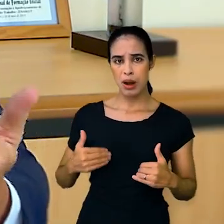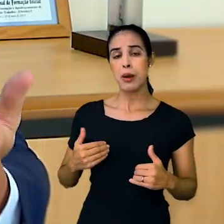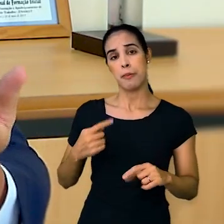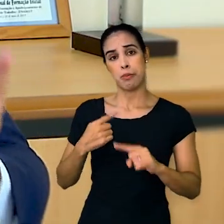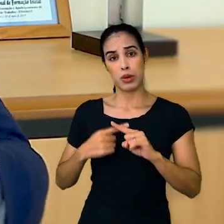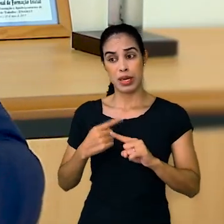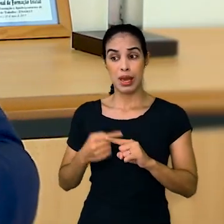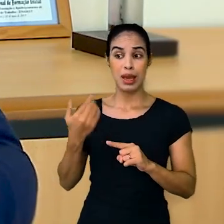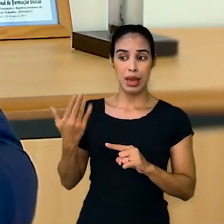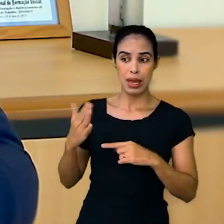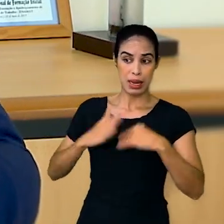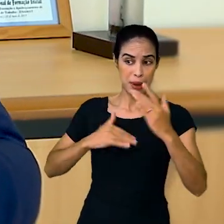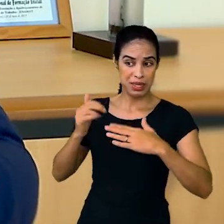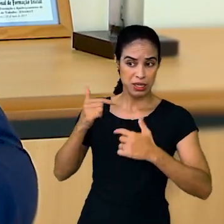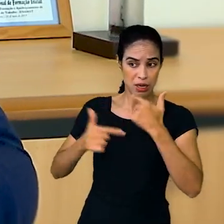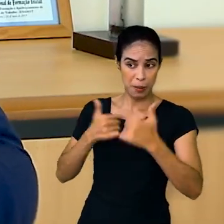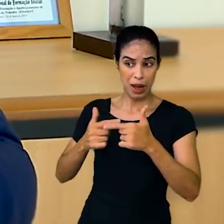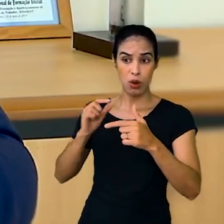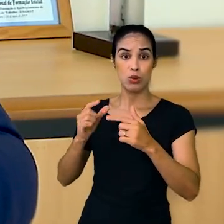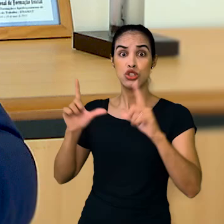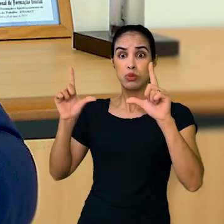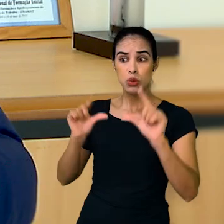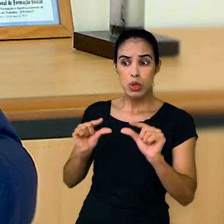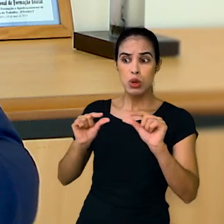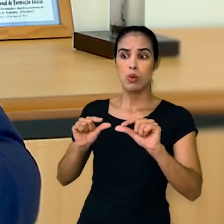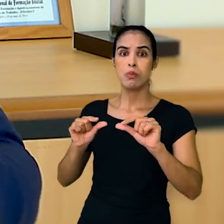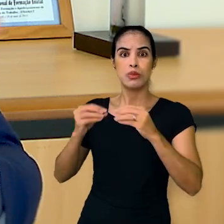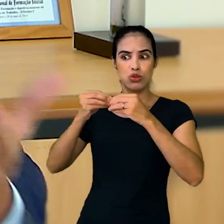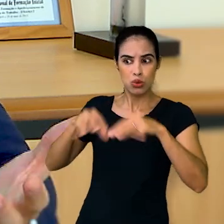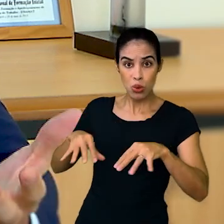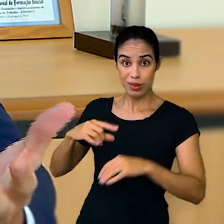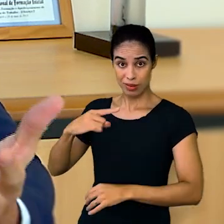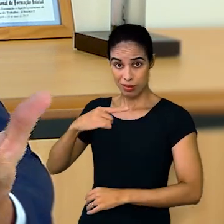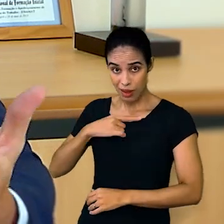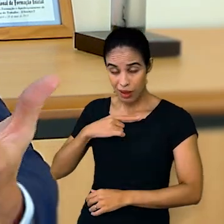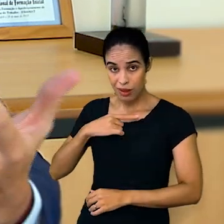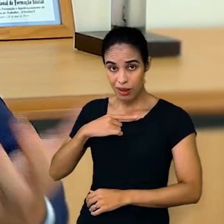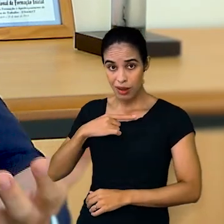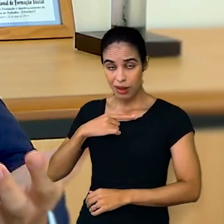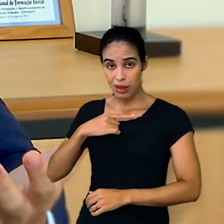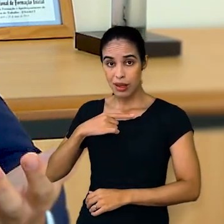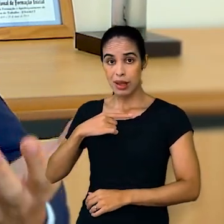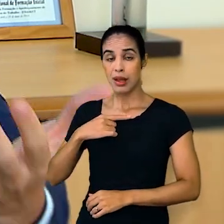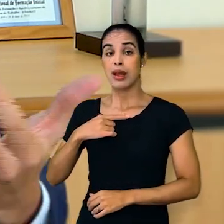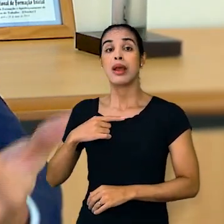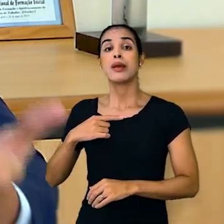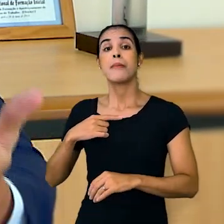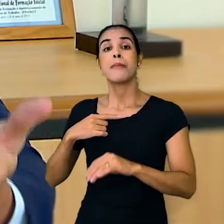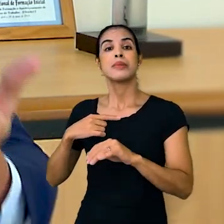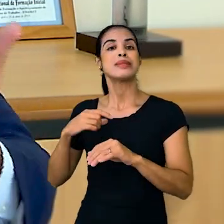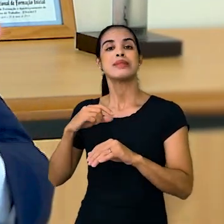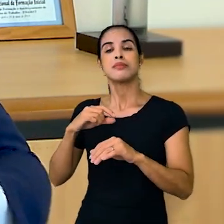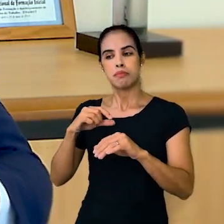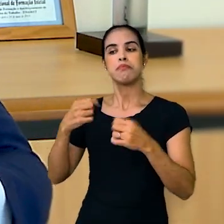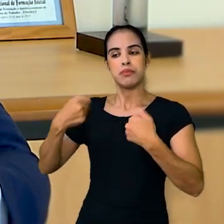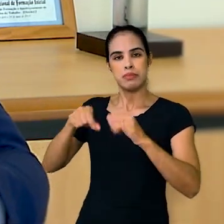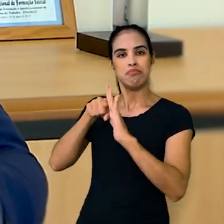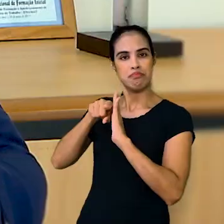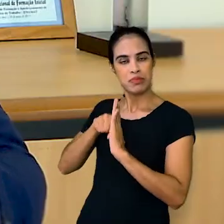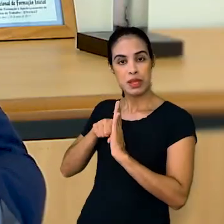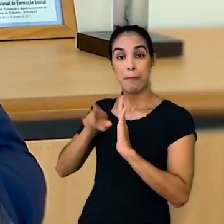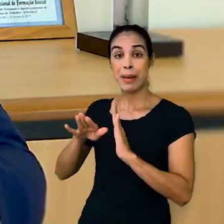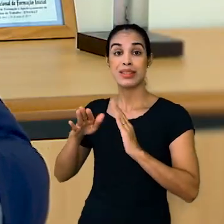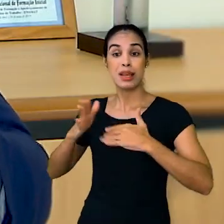não gerou incapacidade laborativa. Caso o dano físico aconteça, mas não haja redução da